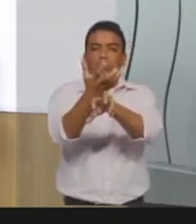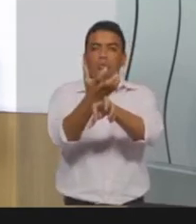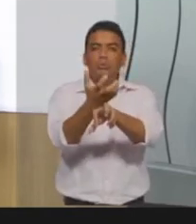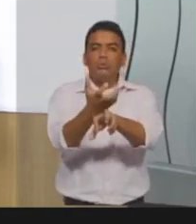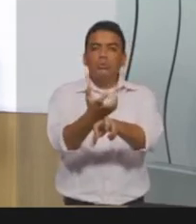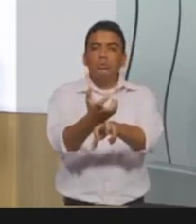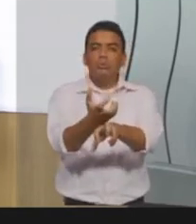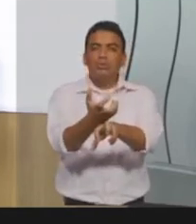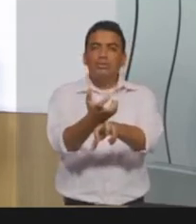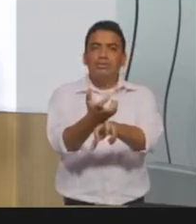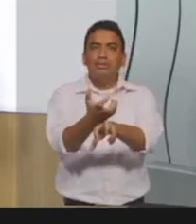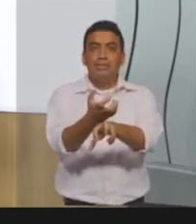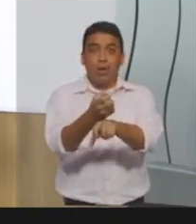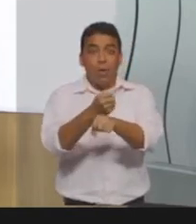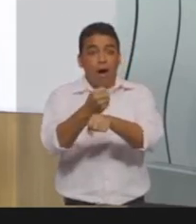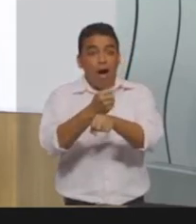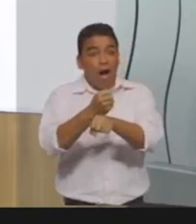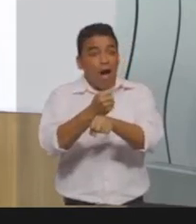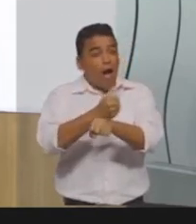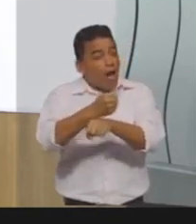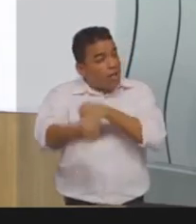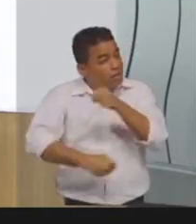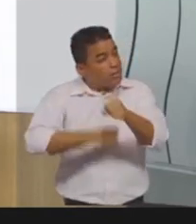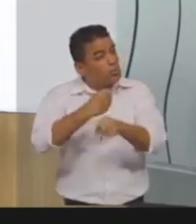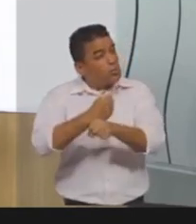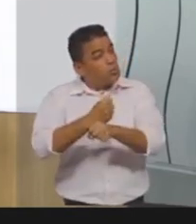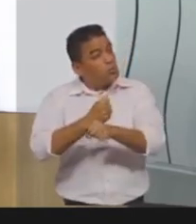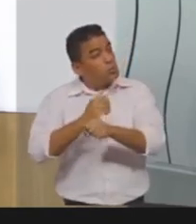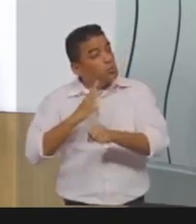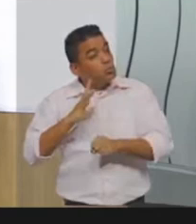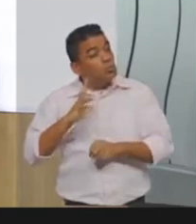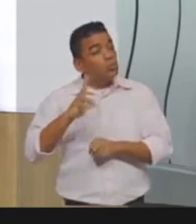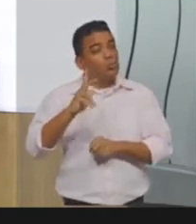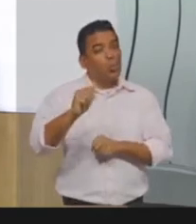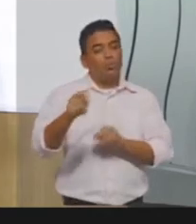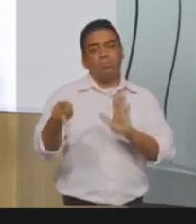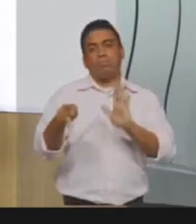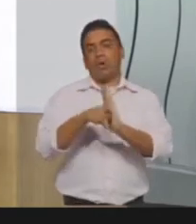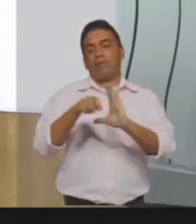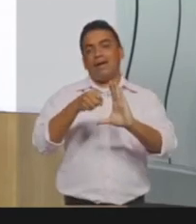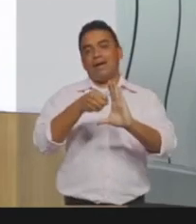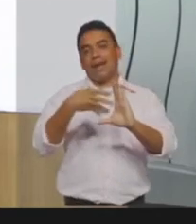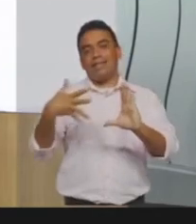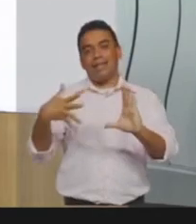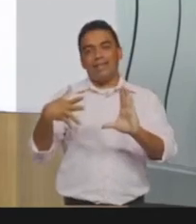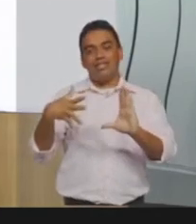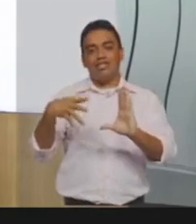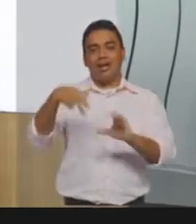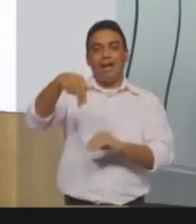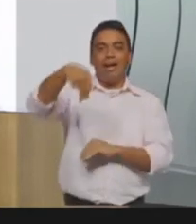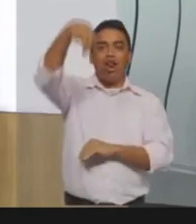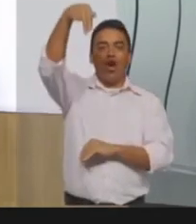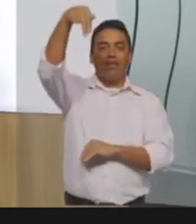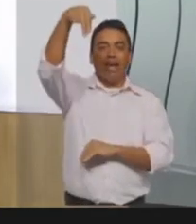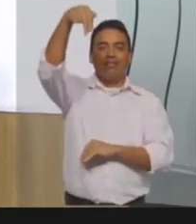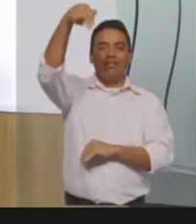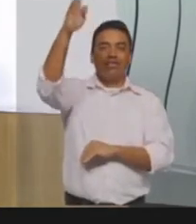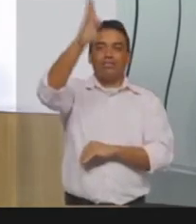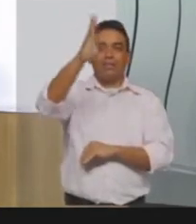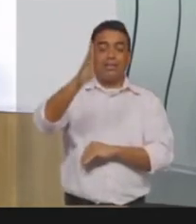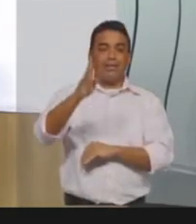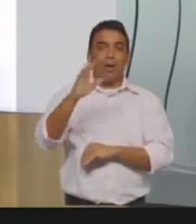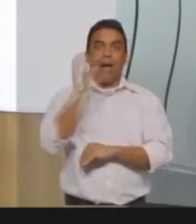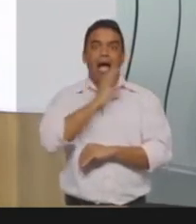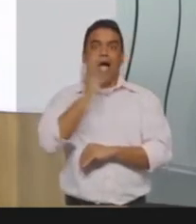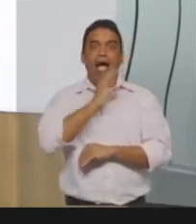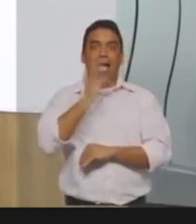ele, durante o ano inteiro, é uma característica daquela região. Não é uma coisa que passa rápido, tá quente agora e 5 minutos depois